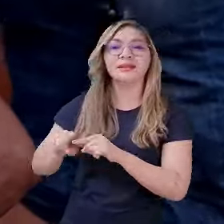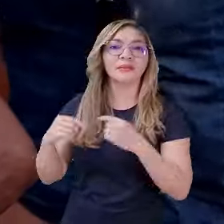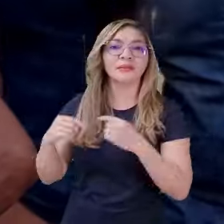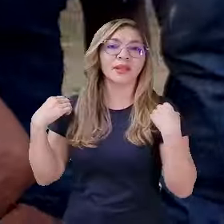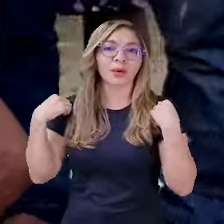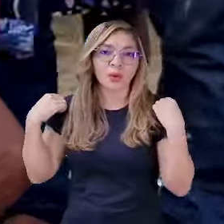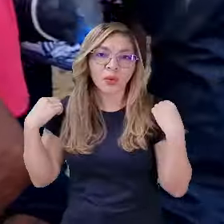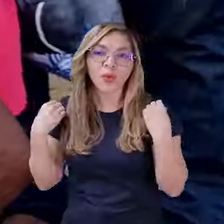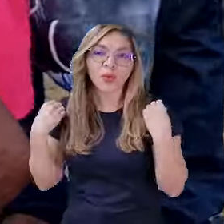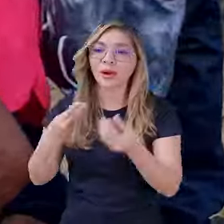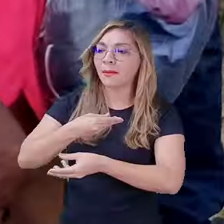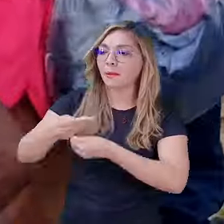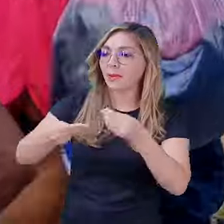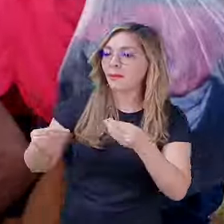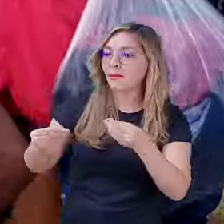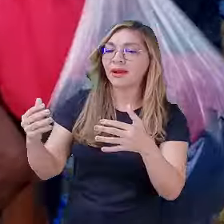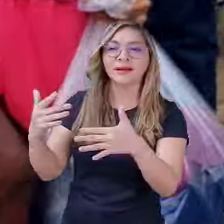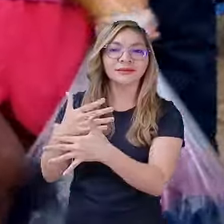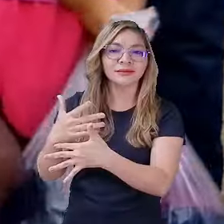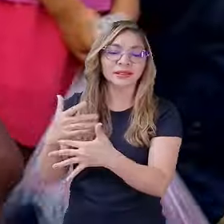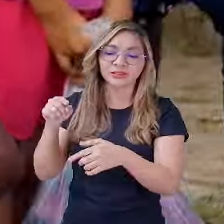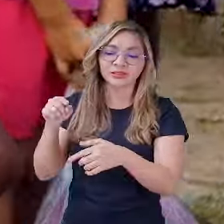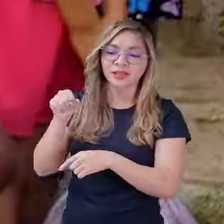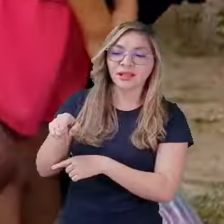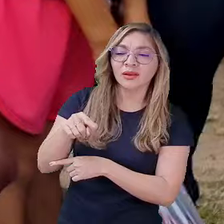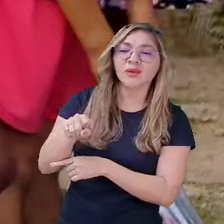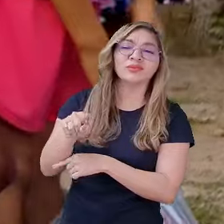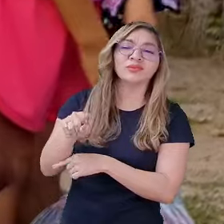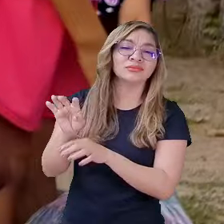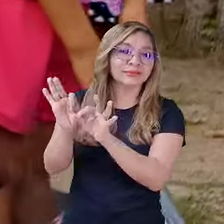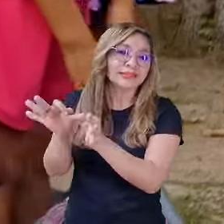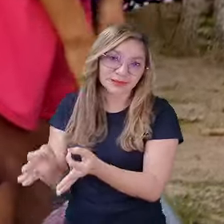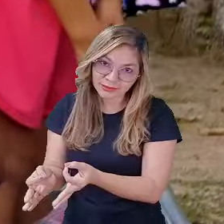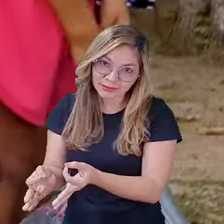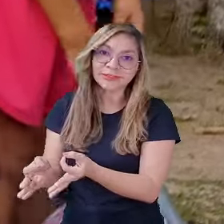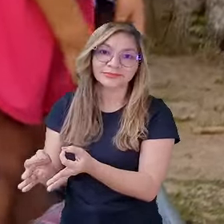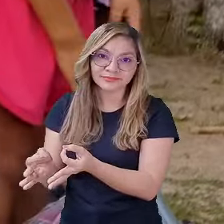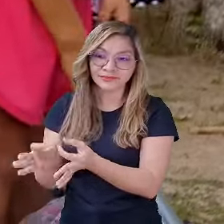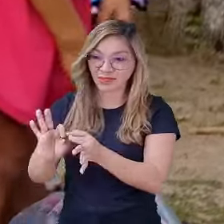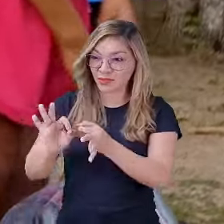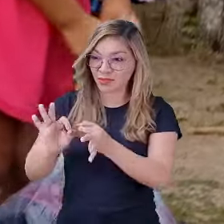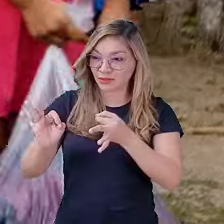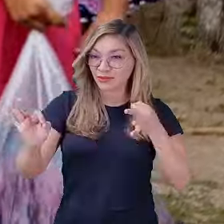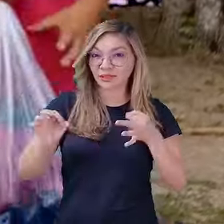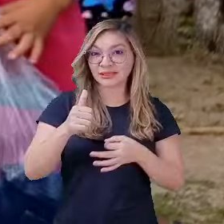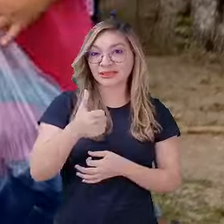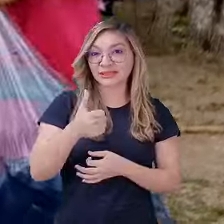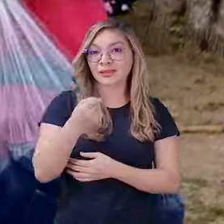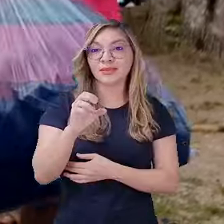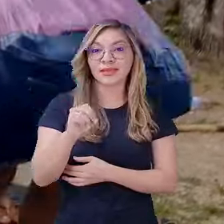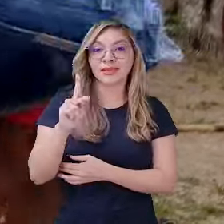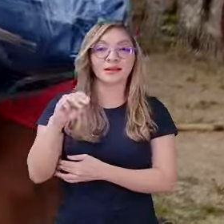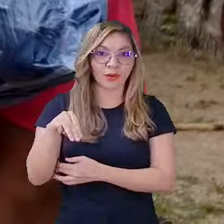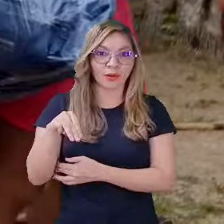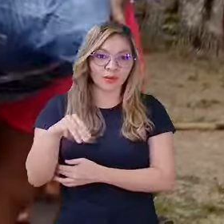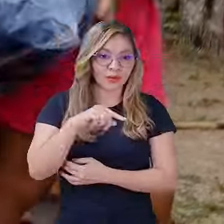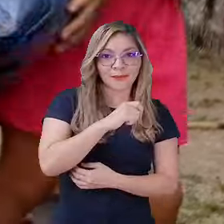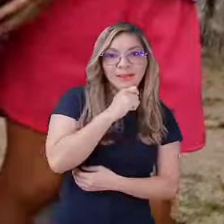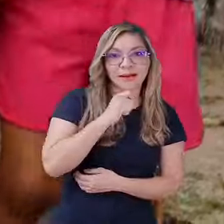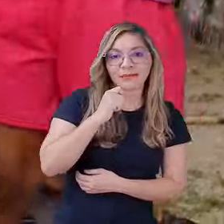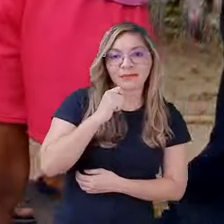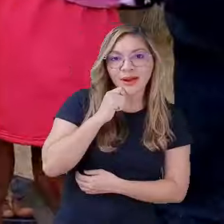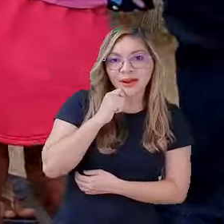a comunidade do Junco. É uma comunidade muito carente, que está distante mais de 180 quilômetros de Macapá e faz